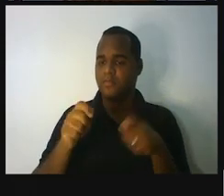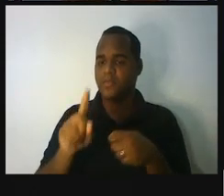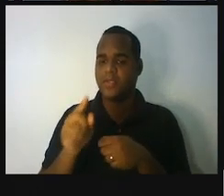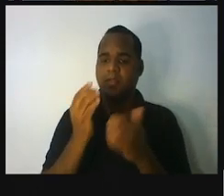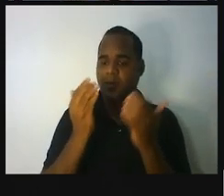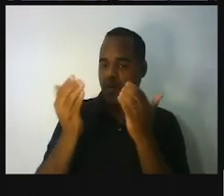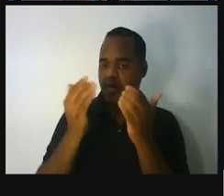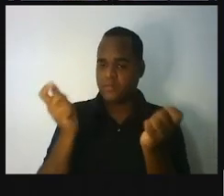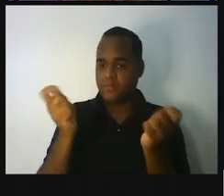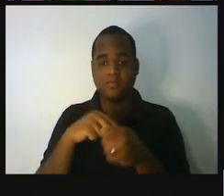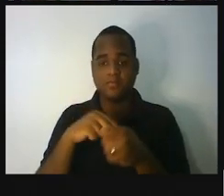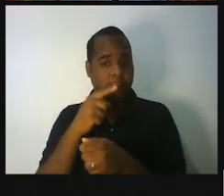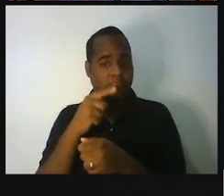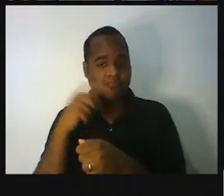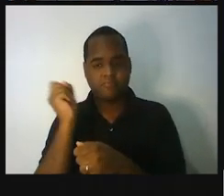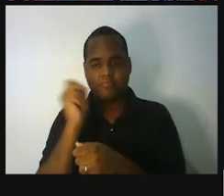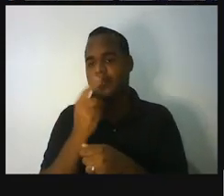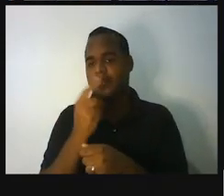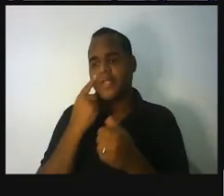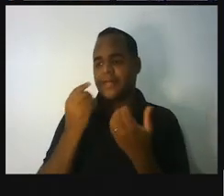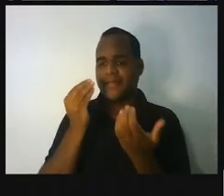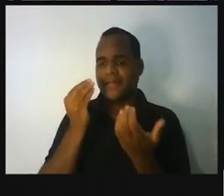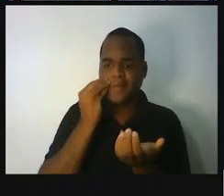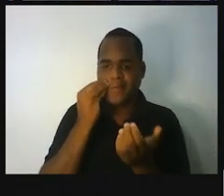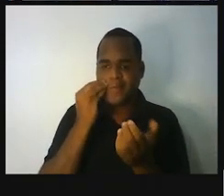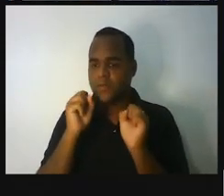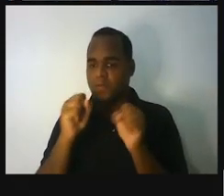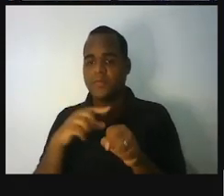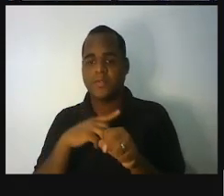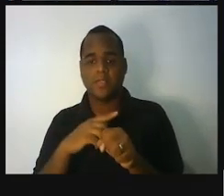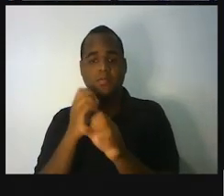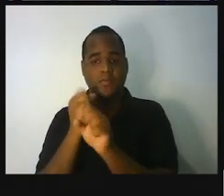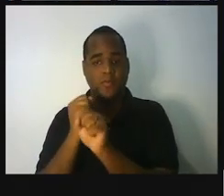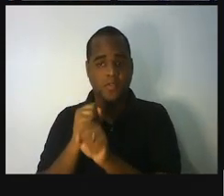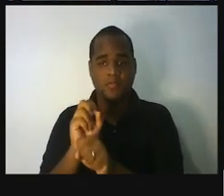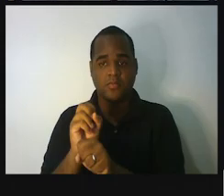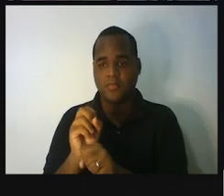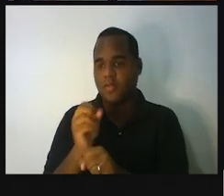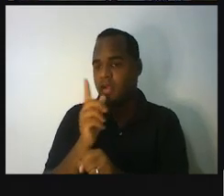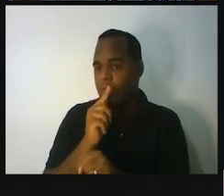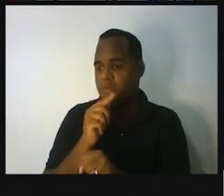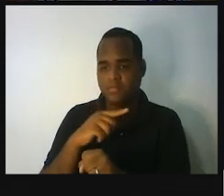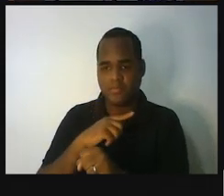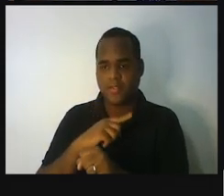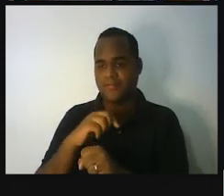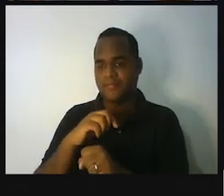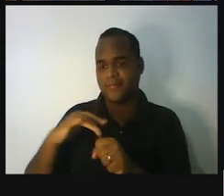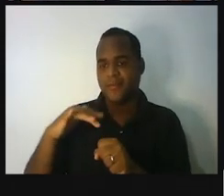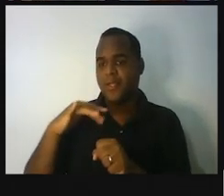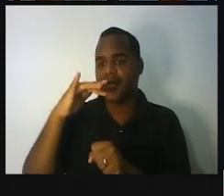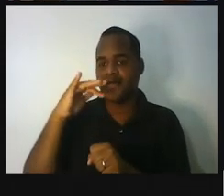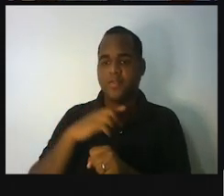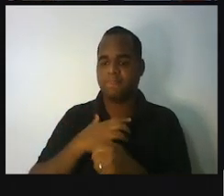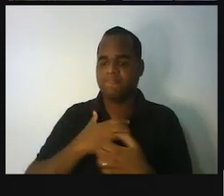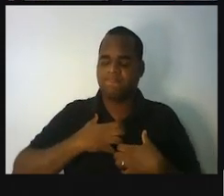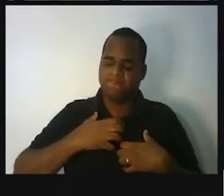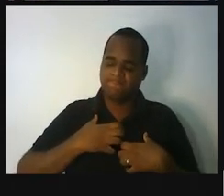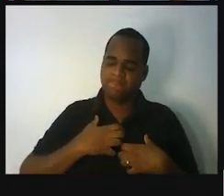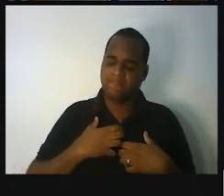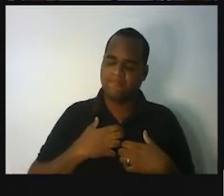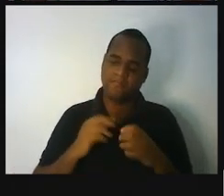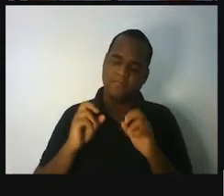do jeito que está aí e descobrir quem é que tem o maior volume de água. Então, faz sentido o quê? O que é que